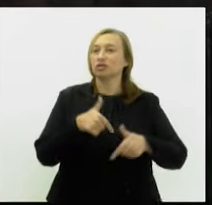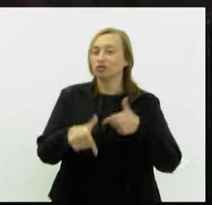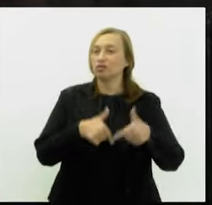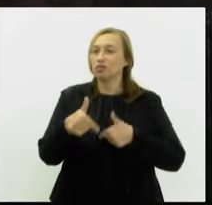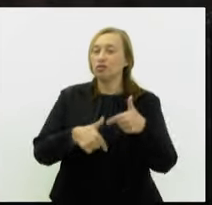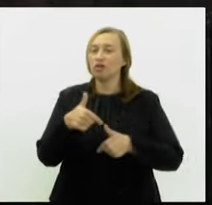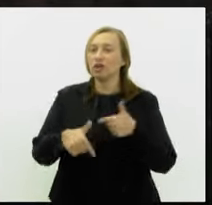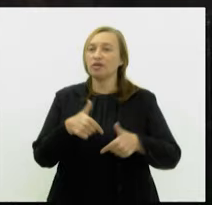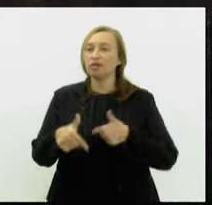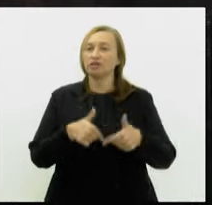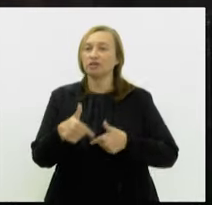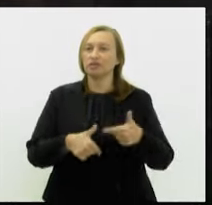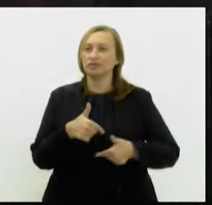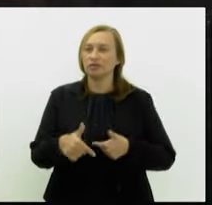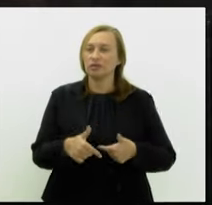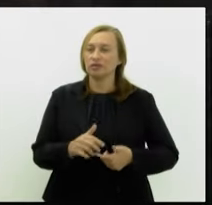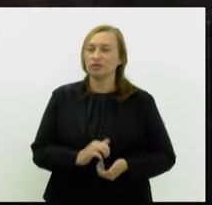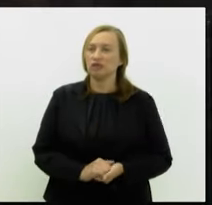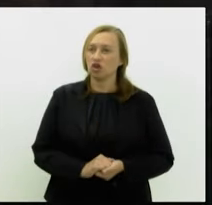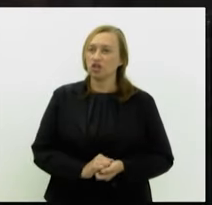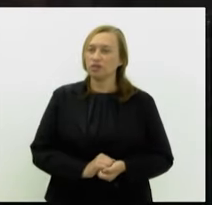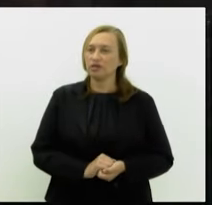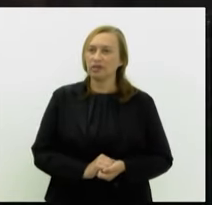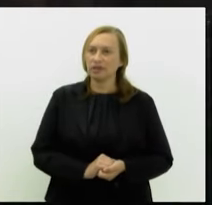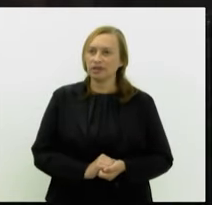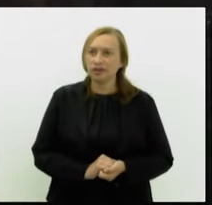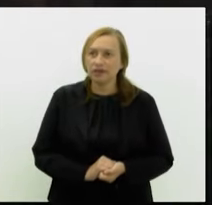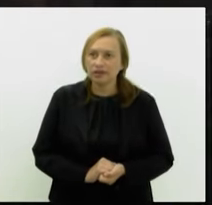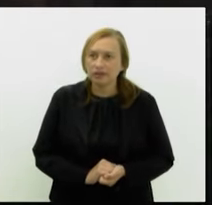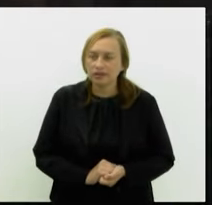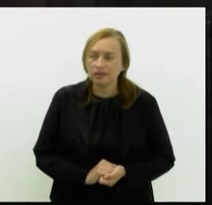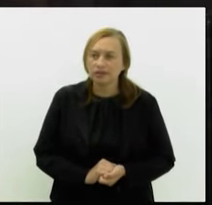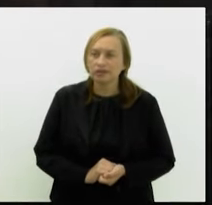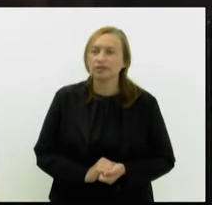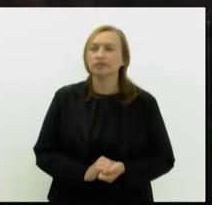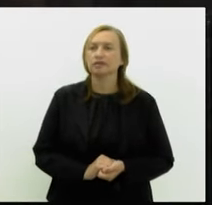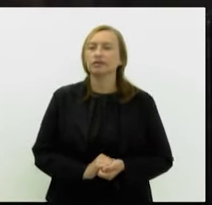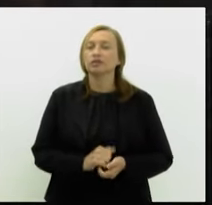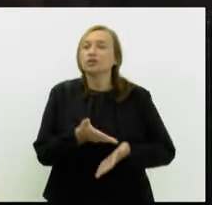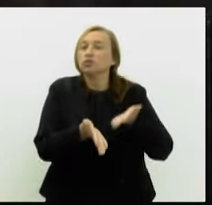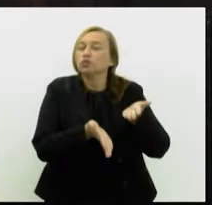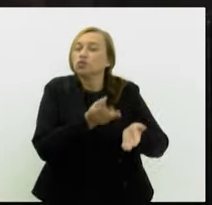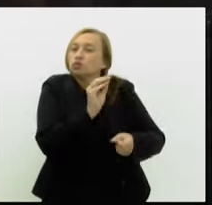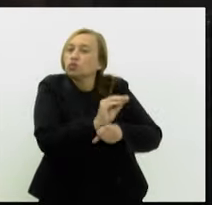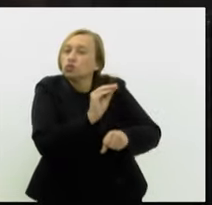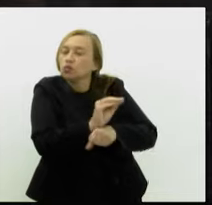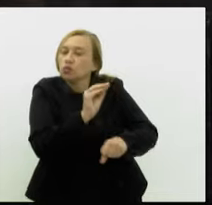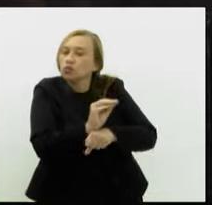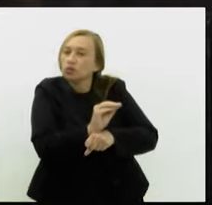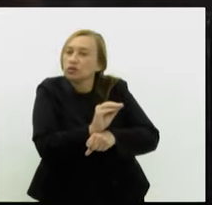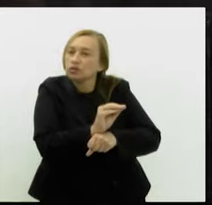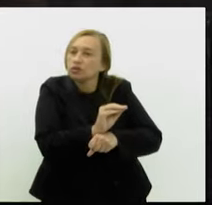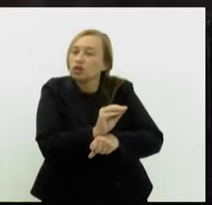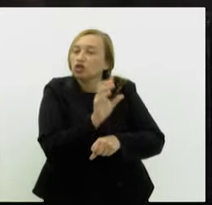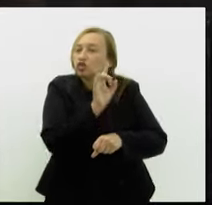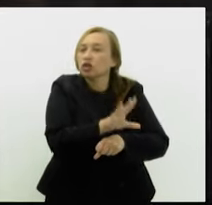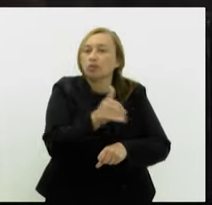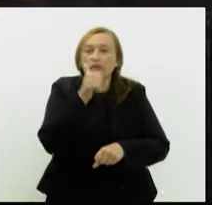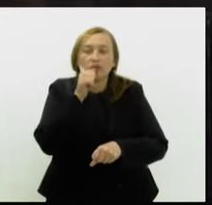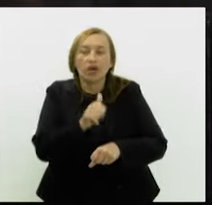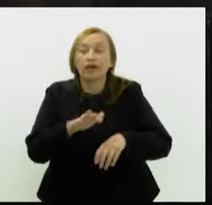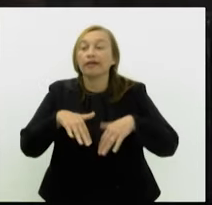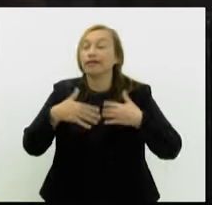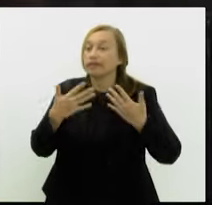são remunerados, mas não só isso, mas que a gente supere essa lógica do cuidado exclusivo para apenas as mulheres.